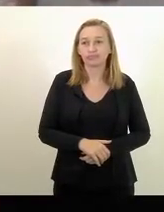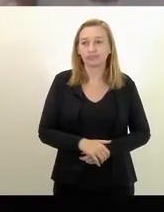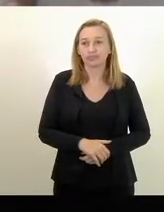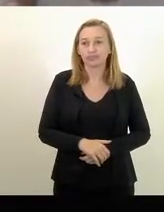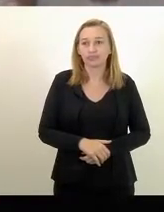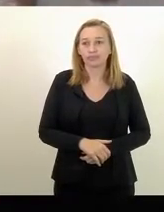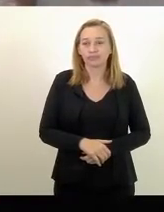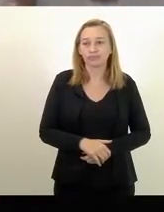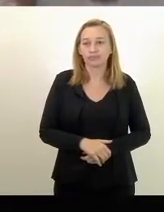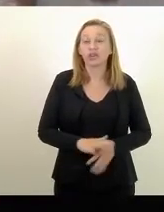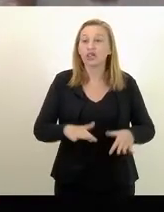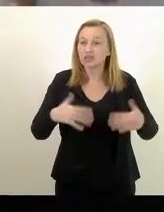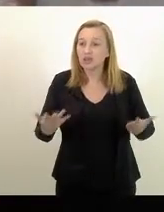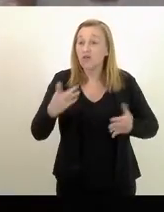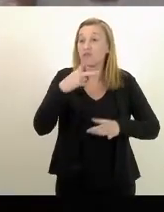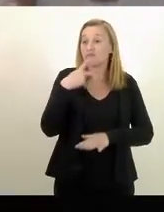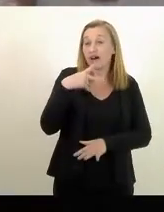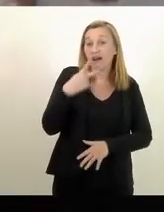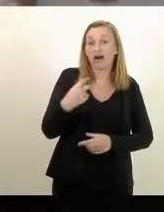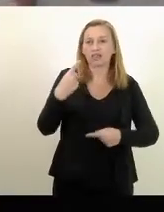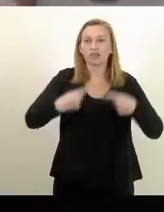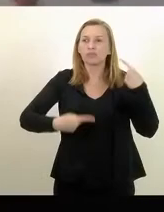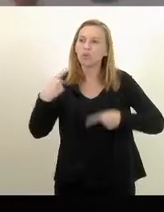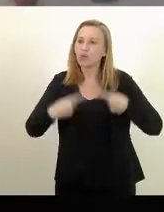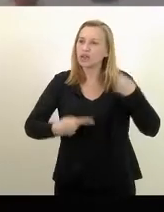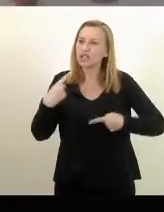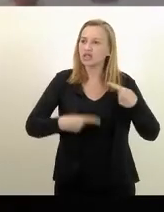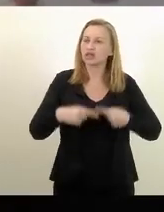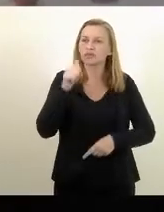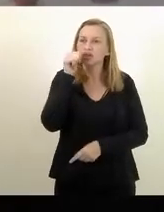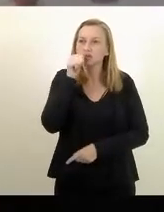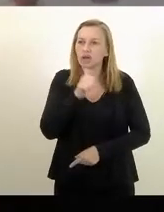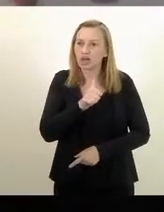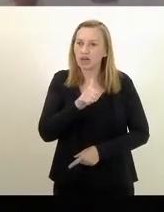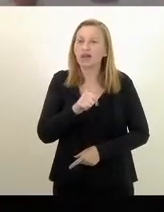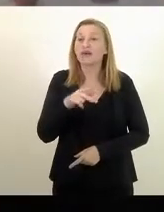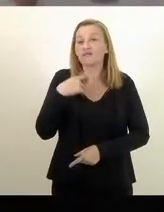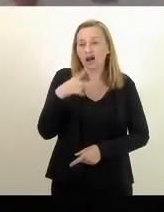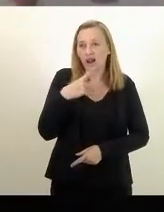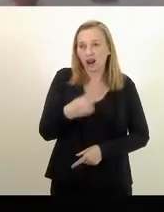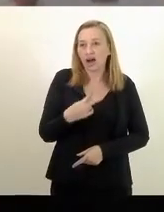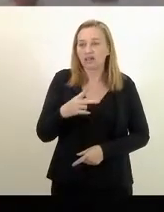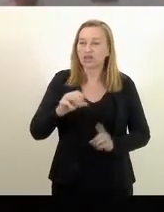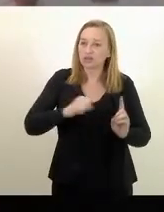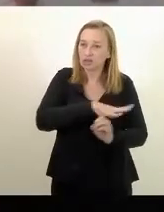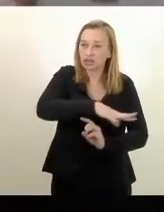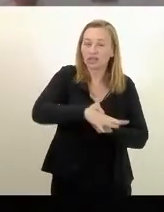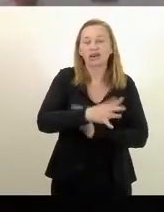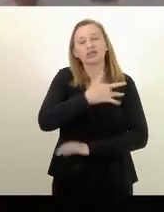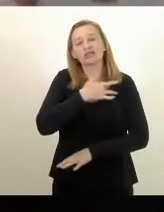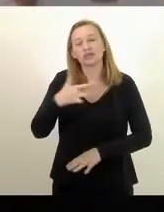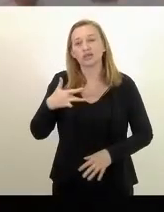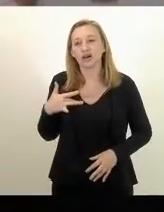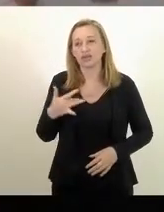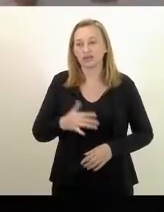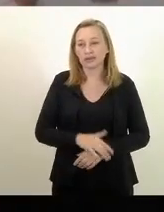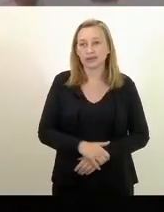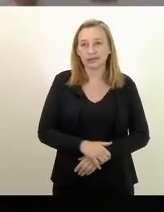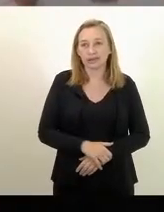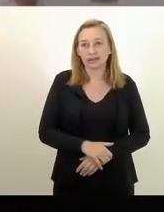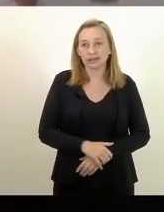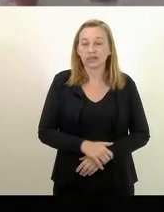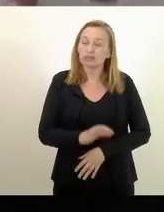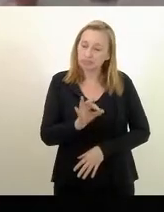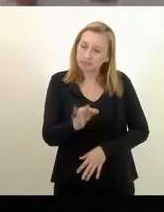então falar sobre política para as mulheres é falar sobre uma sociedade saudável sobre a